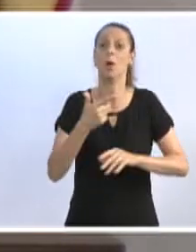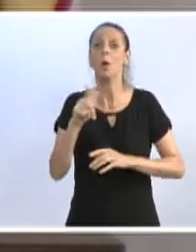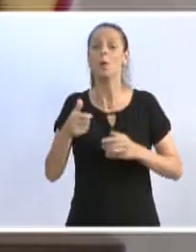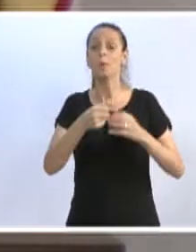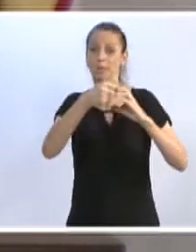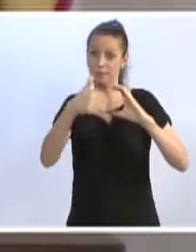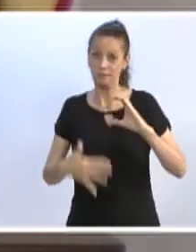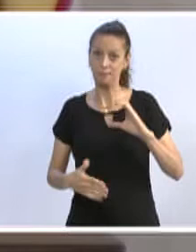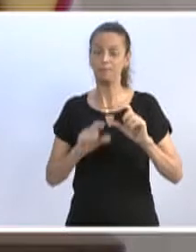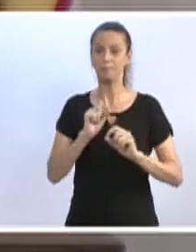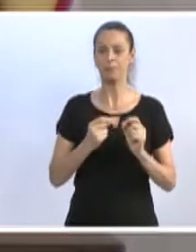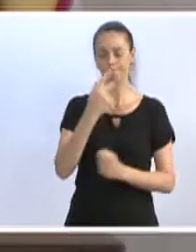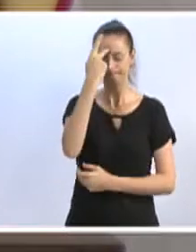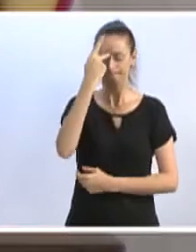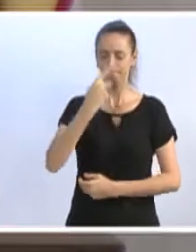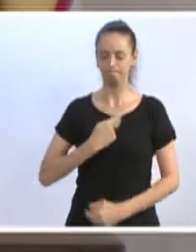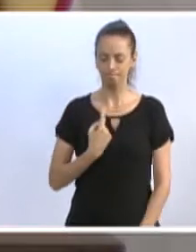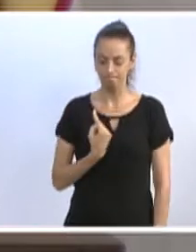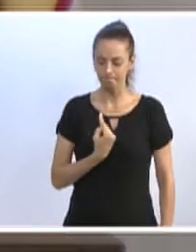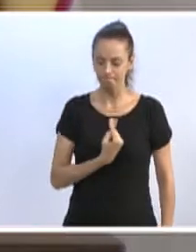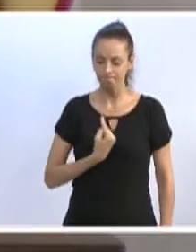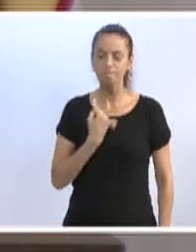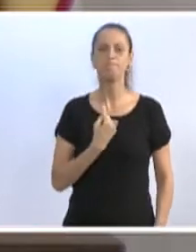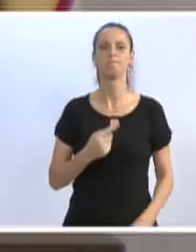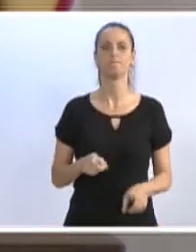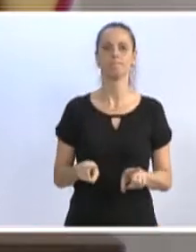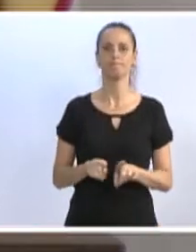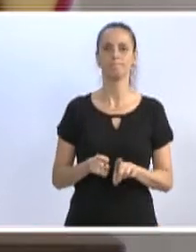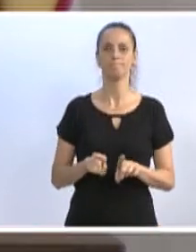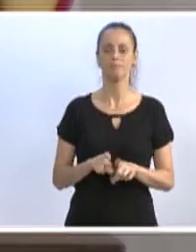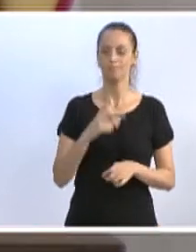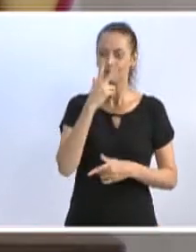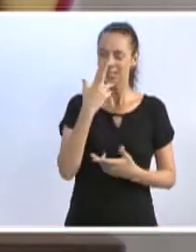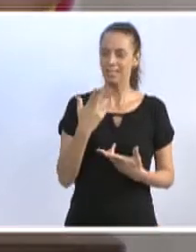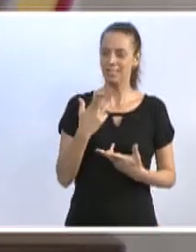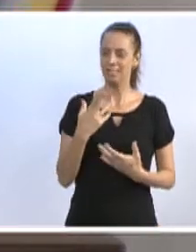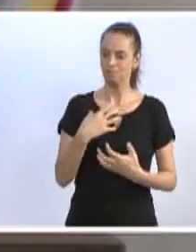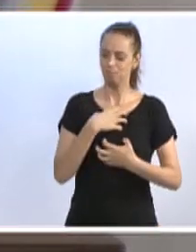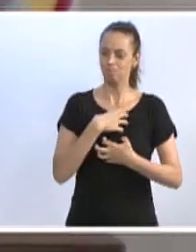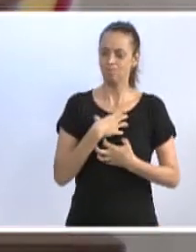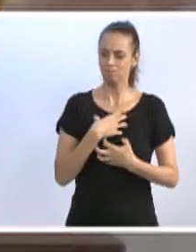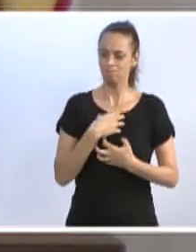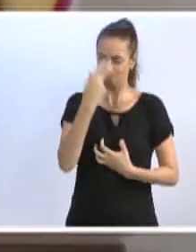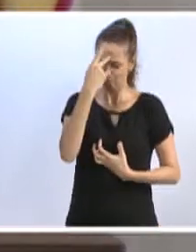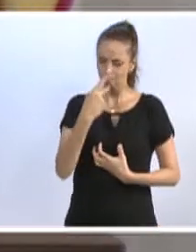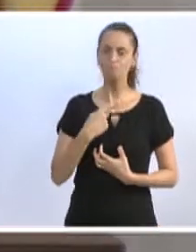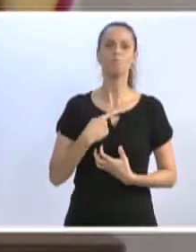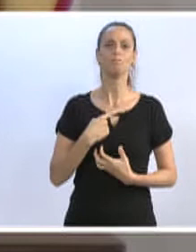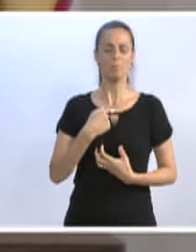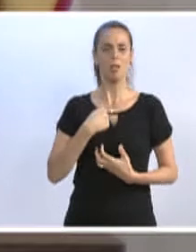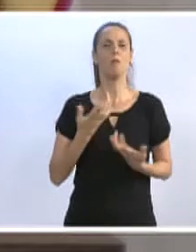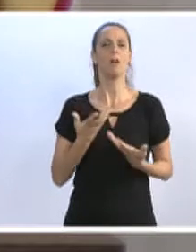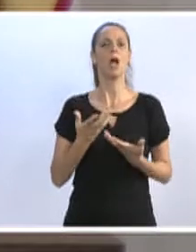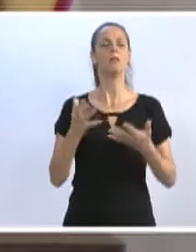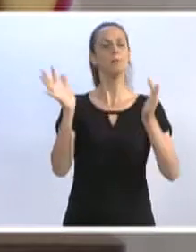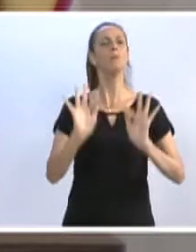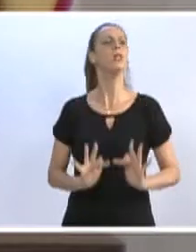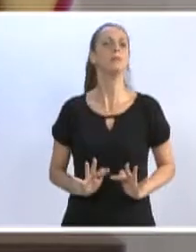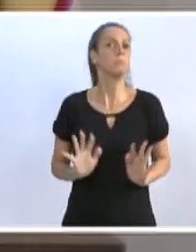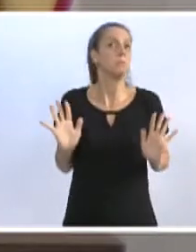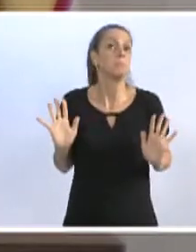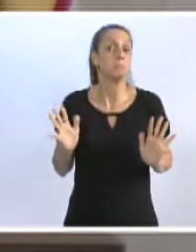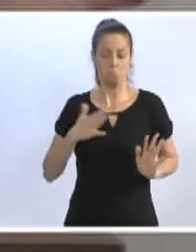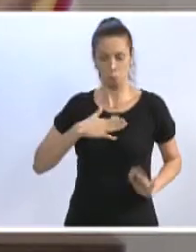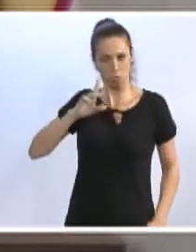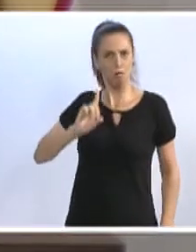o individualismo e a privatização. Afinal, eu tenho o direito de ser feliz.